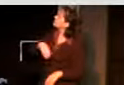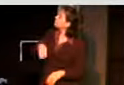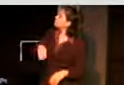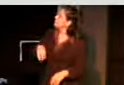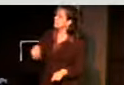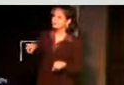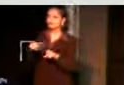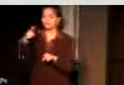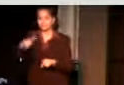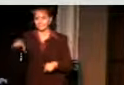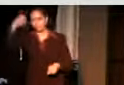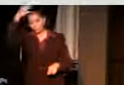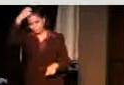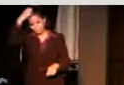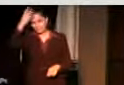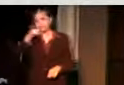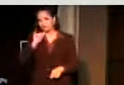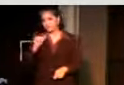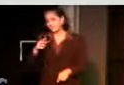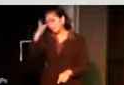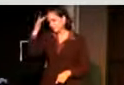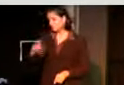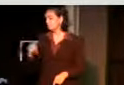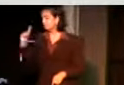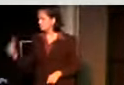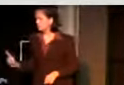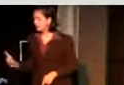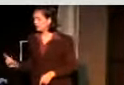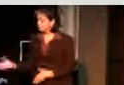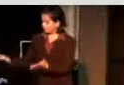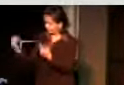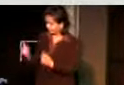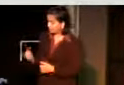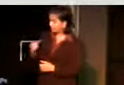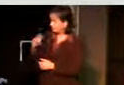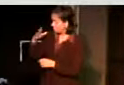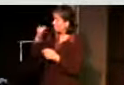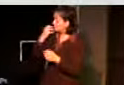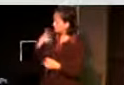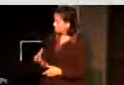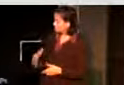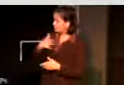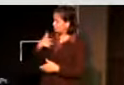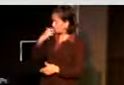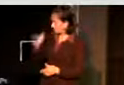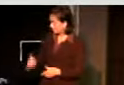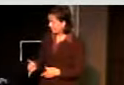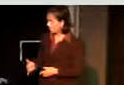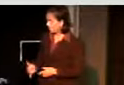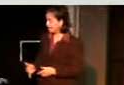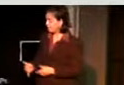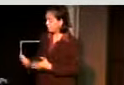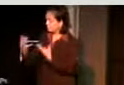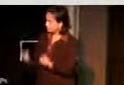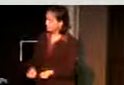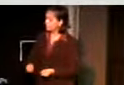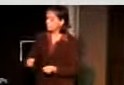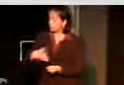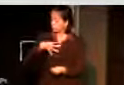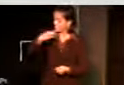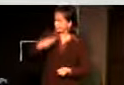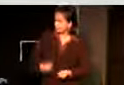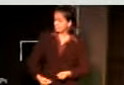rei dirá os que estiverem à sua direita vinde Benditos de meu pai possuir por herança O Reino que vos está preparado